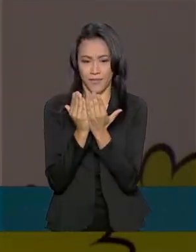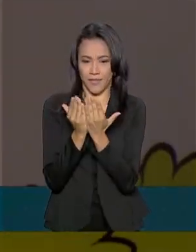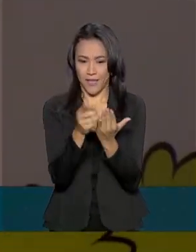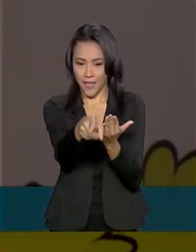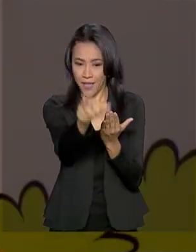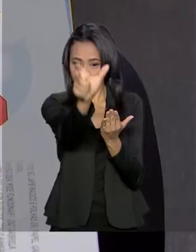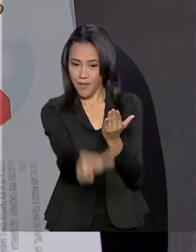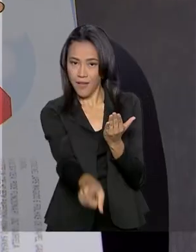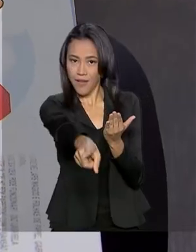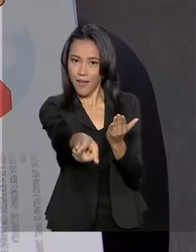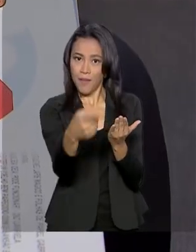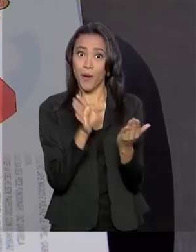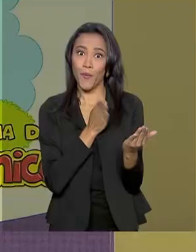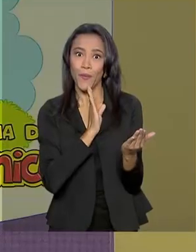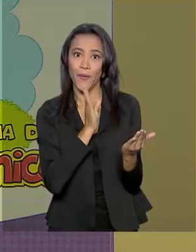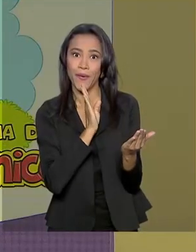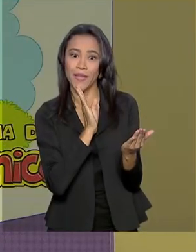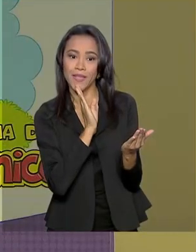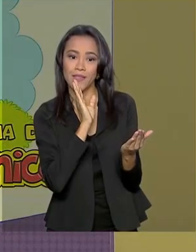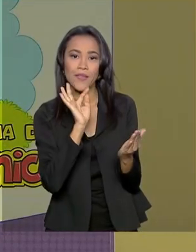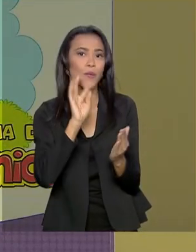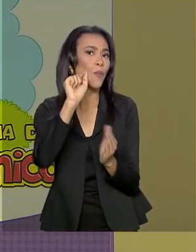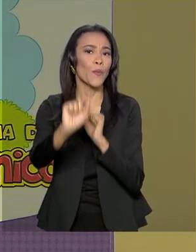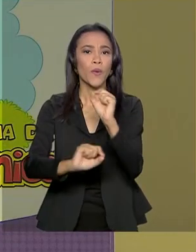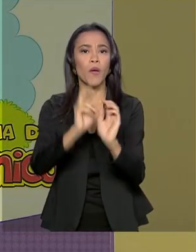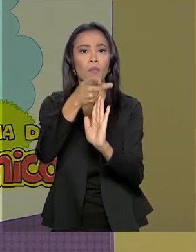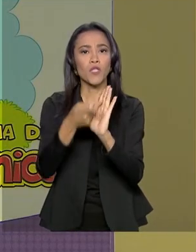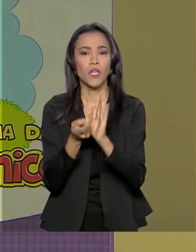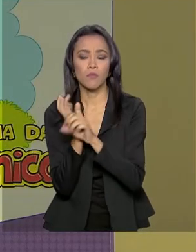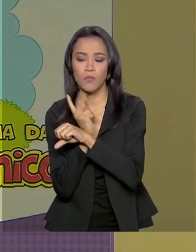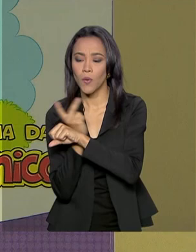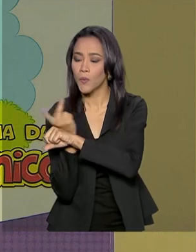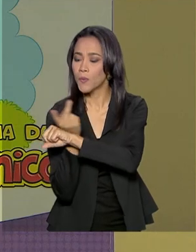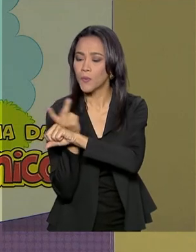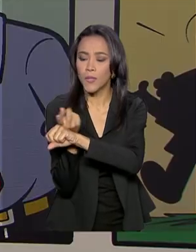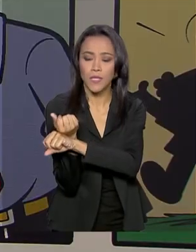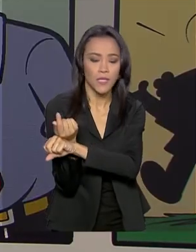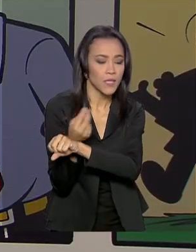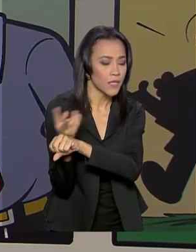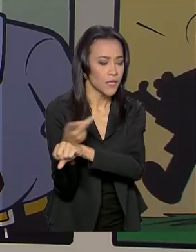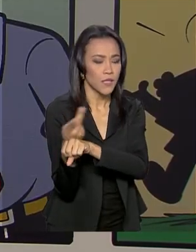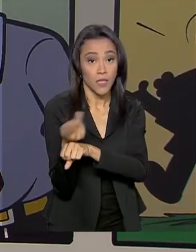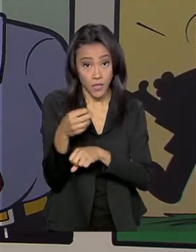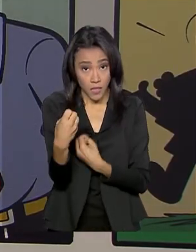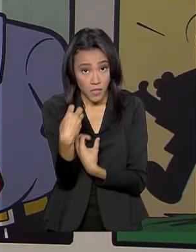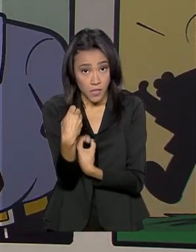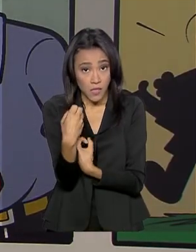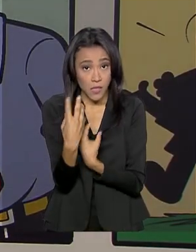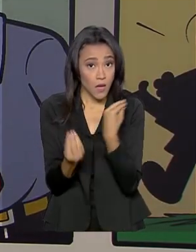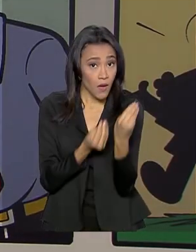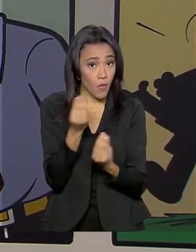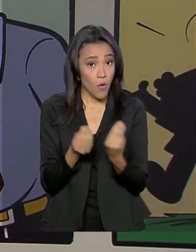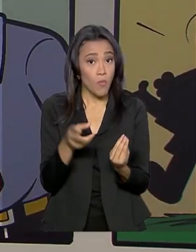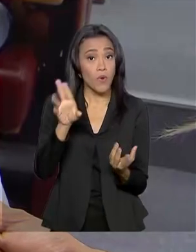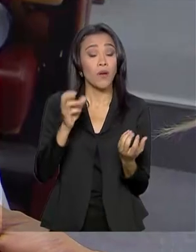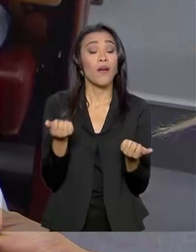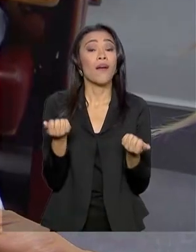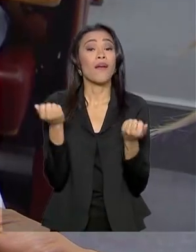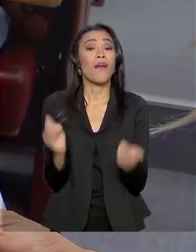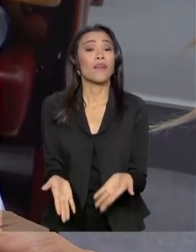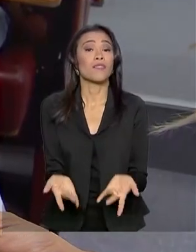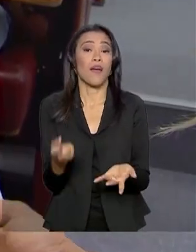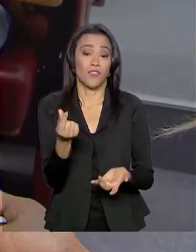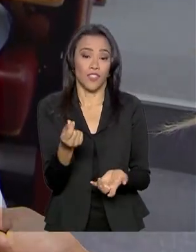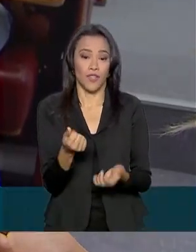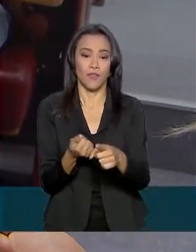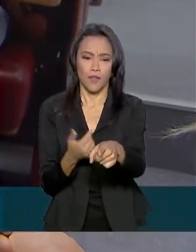Maurício de Souza e conhecer o projeto Em Busca do Tesouro, que ensina sobre gastos públicos e privados. Eu gosto de